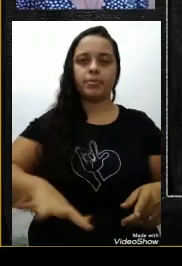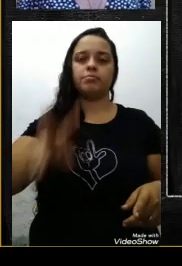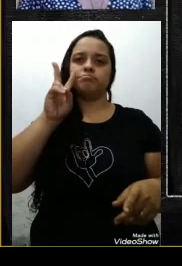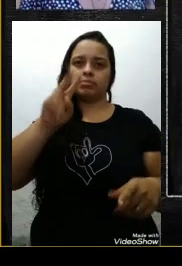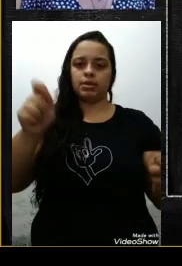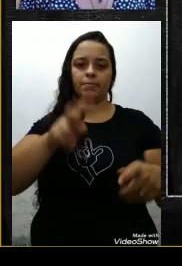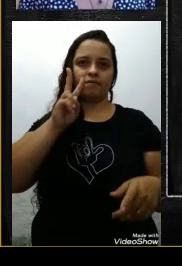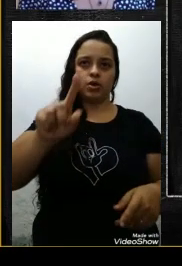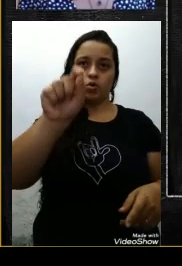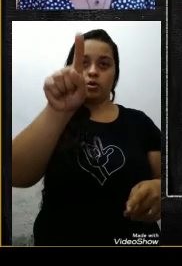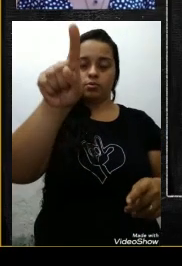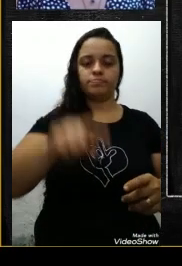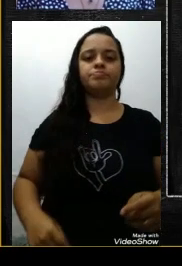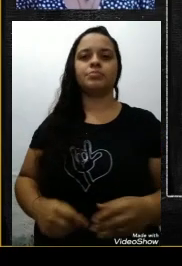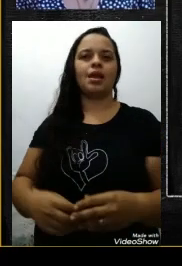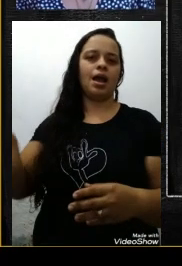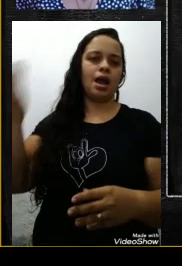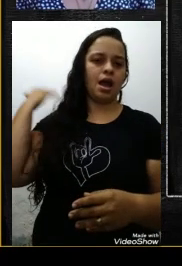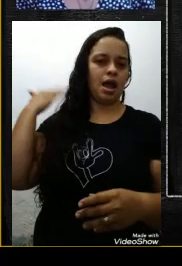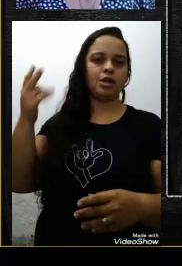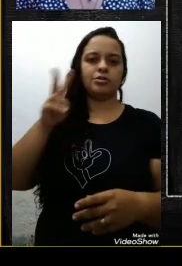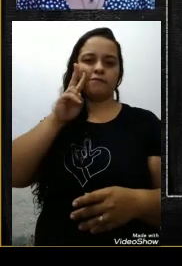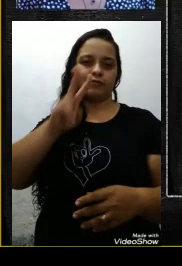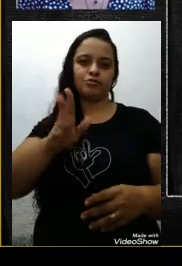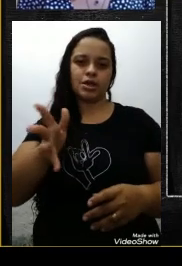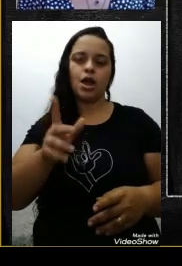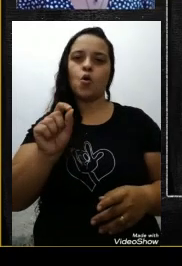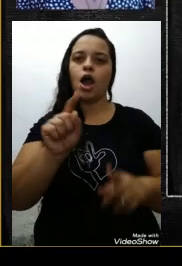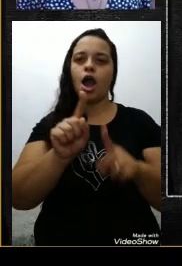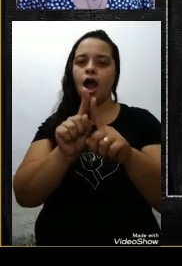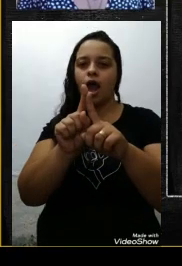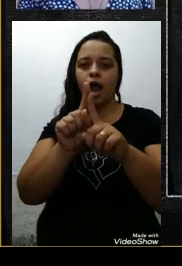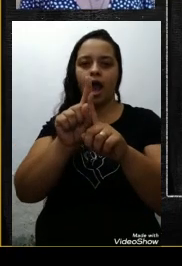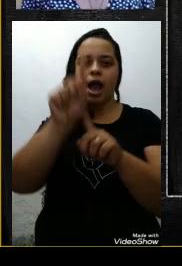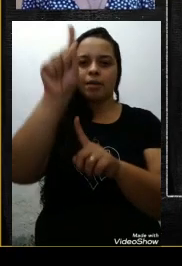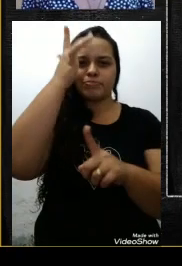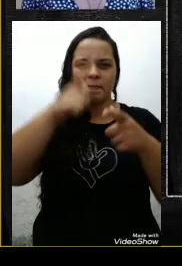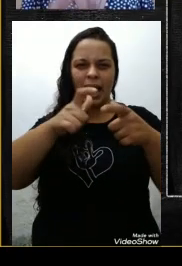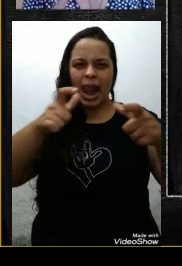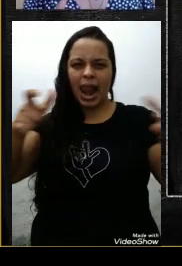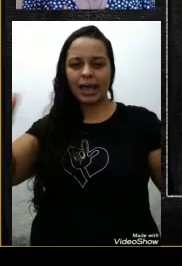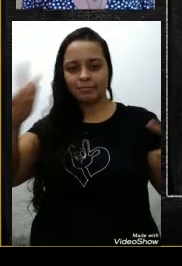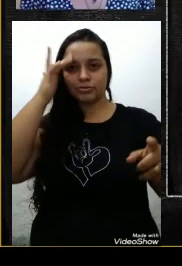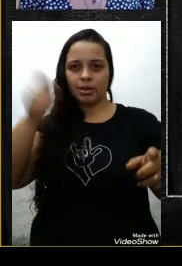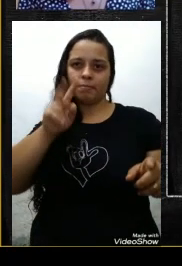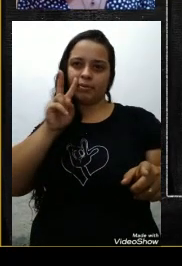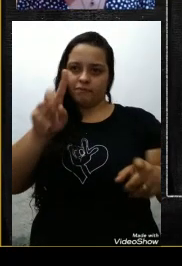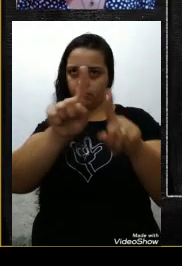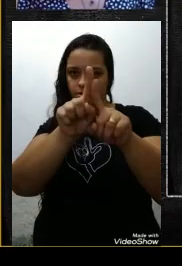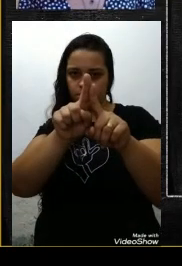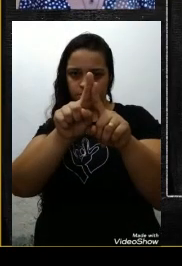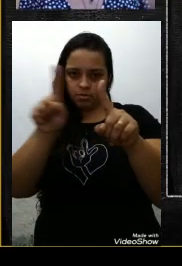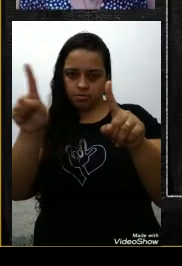rapidamente. Observem no gráfico, a gente já viu lá atrás, né? O crescimento populacional, que também pode ser visto